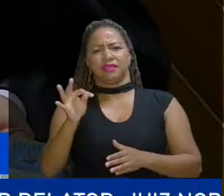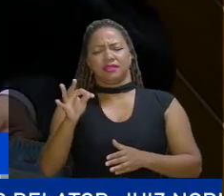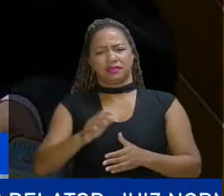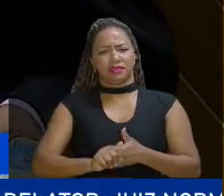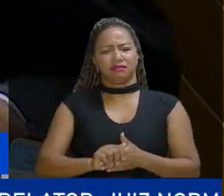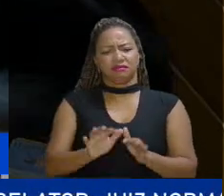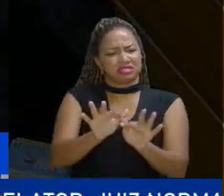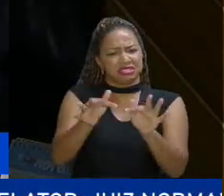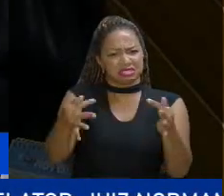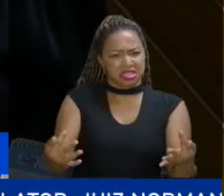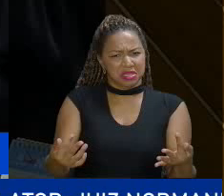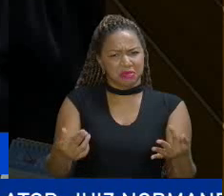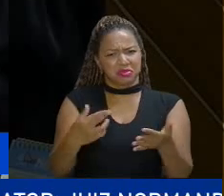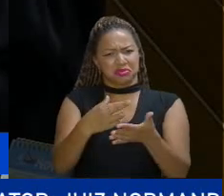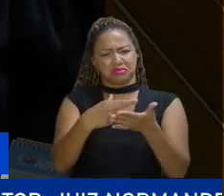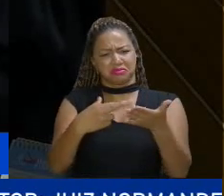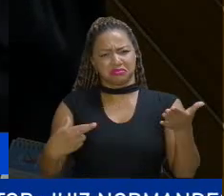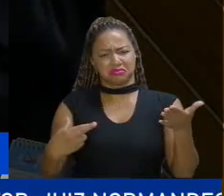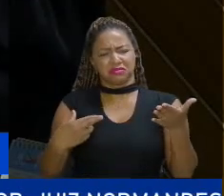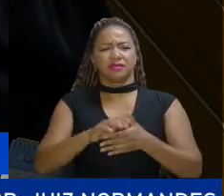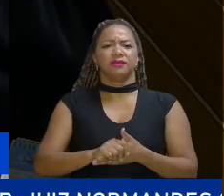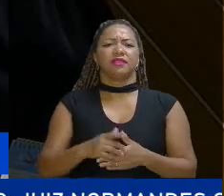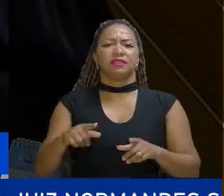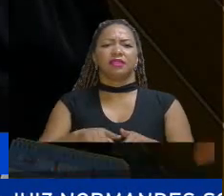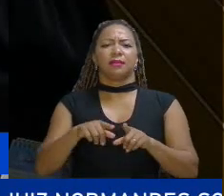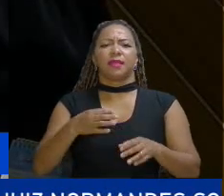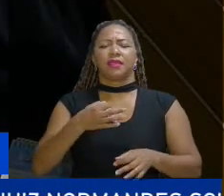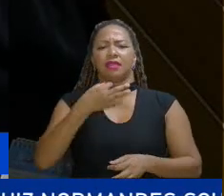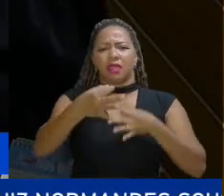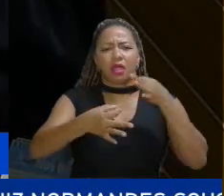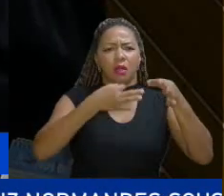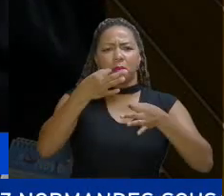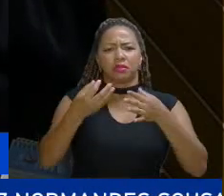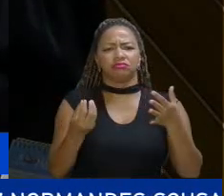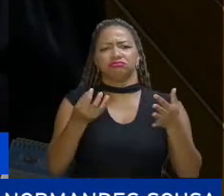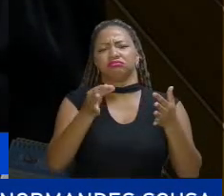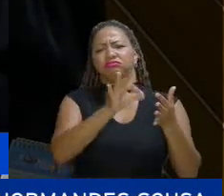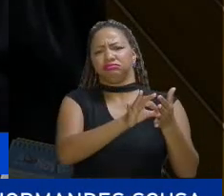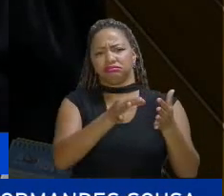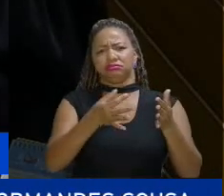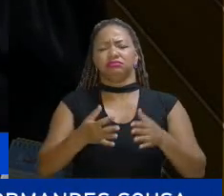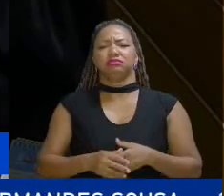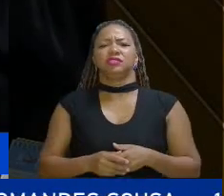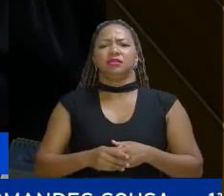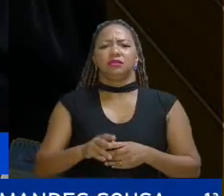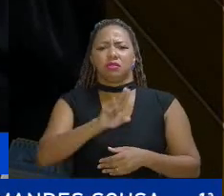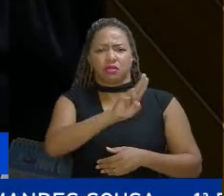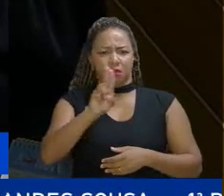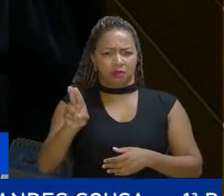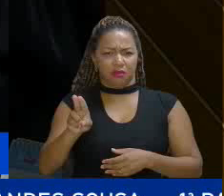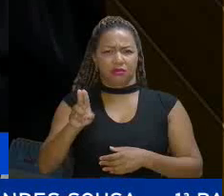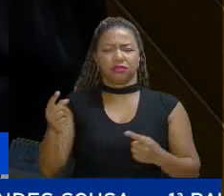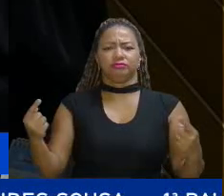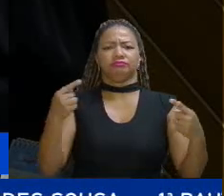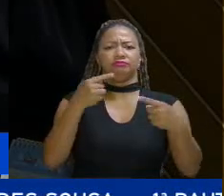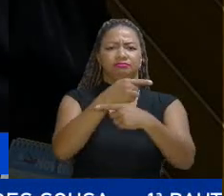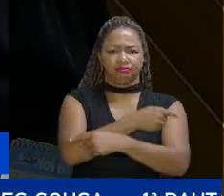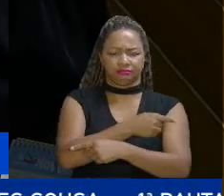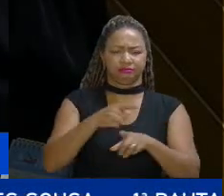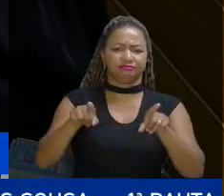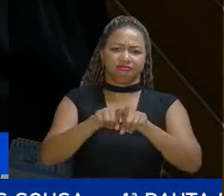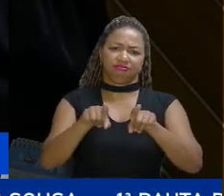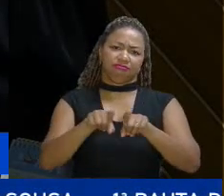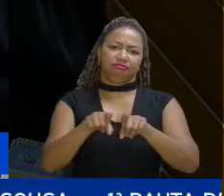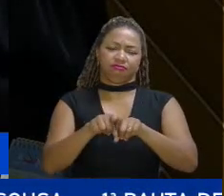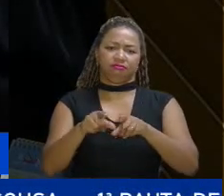relatório. E aí eu trago também os argumentos que vieram nas contras-razões de Evandro Milhomem, sendo que ele também